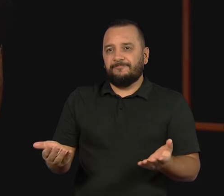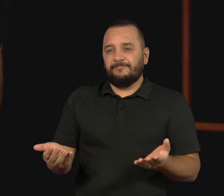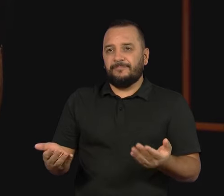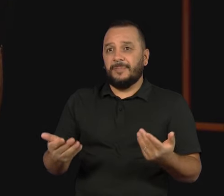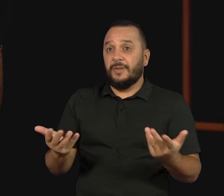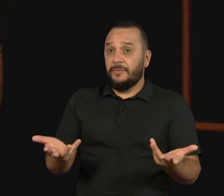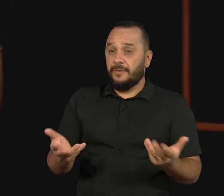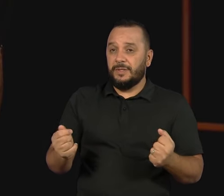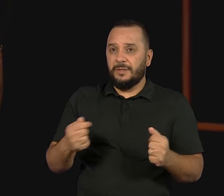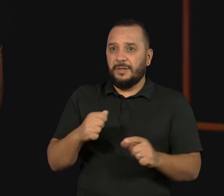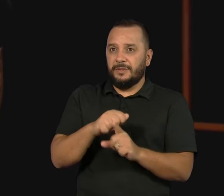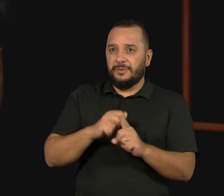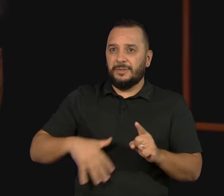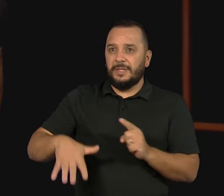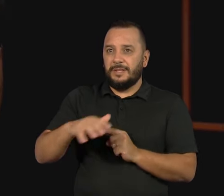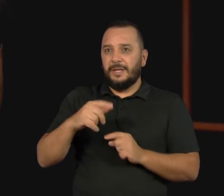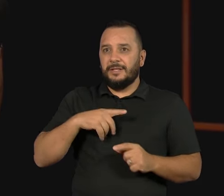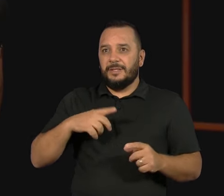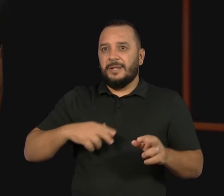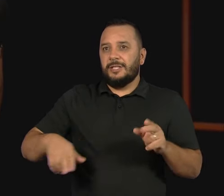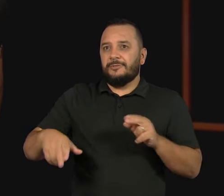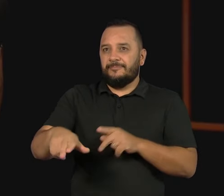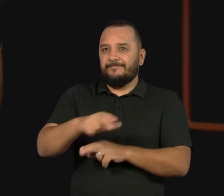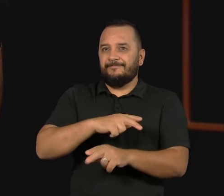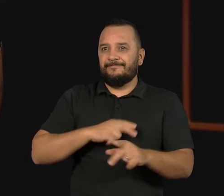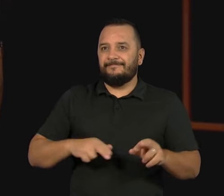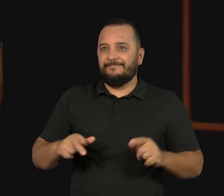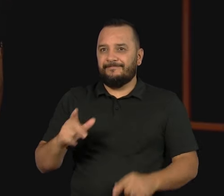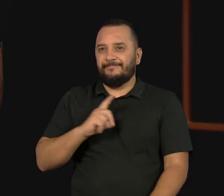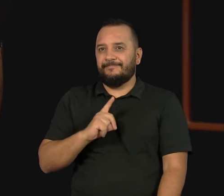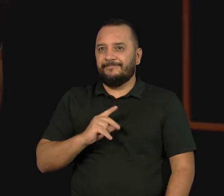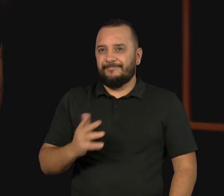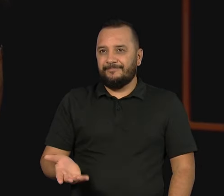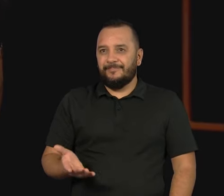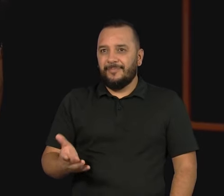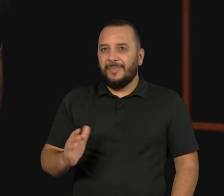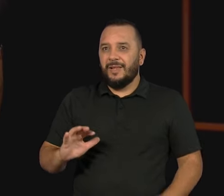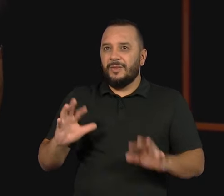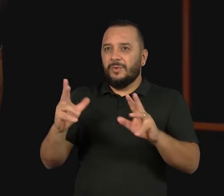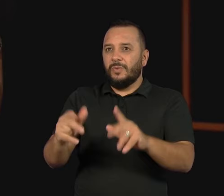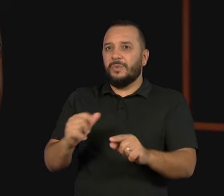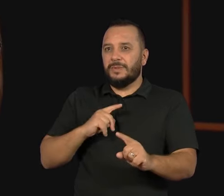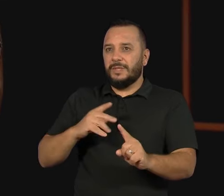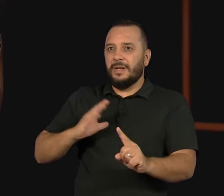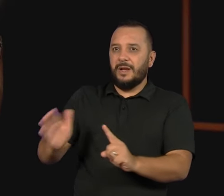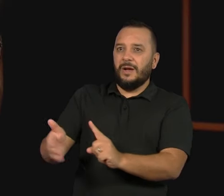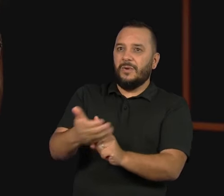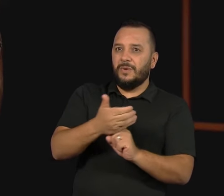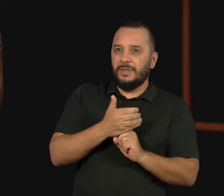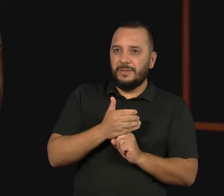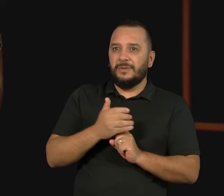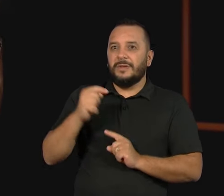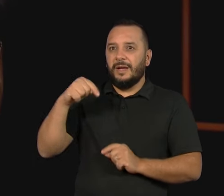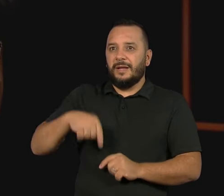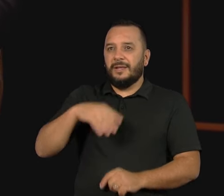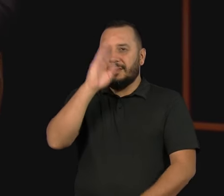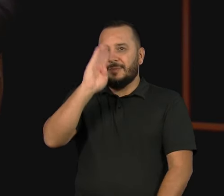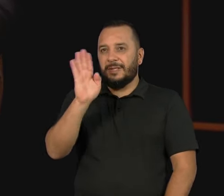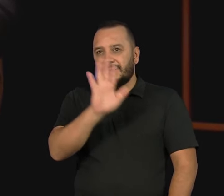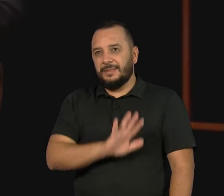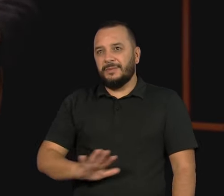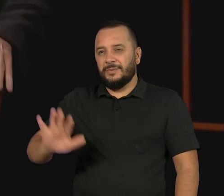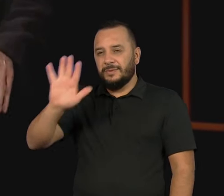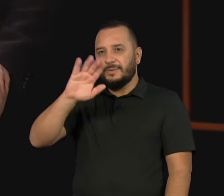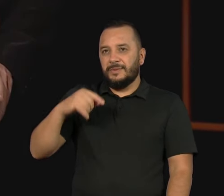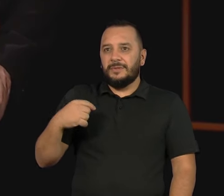enfim, uma sociedade miscigenada, em que todos eram acolhidos, se tornou o Brasil. Então, a nossa tese